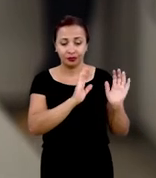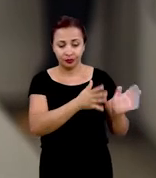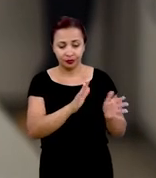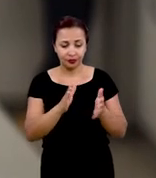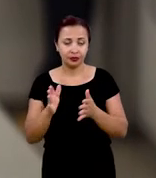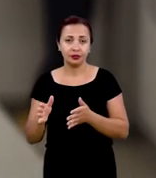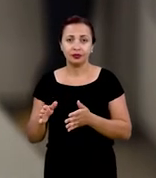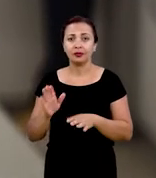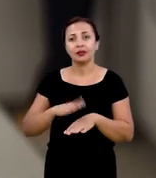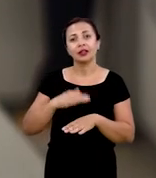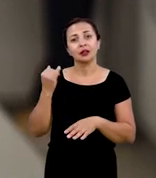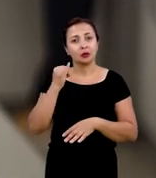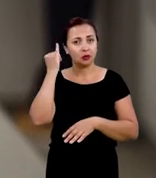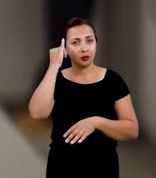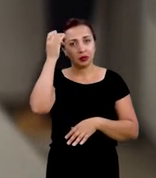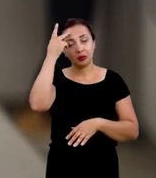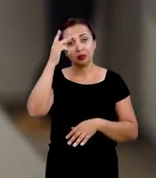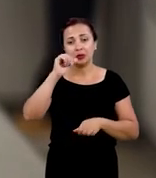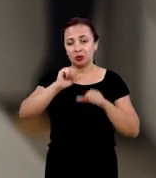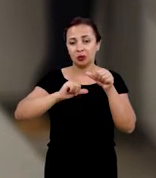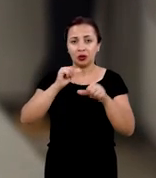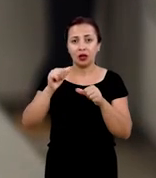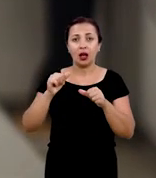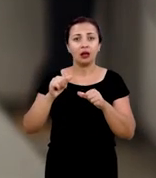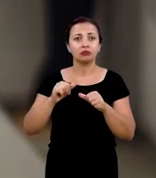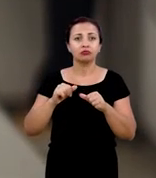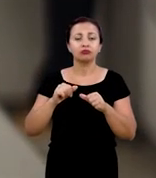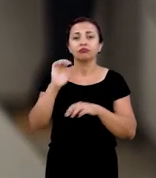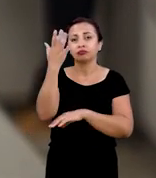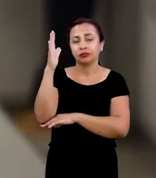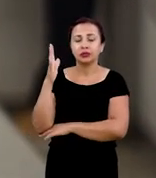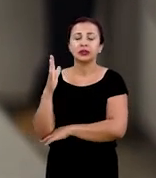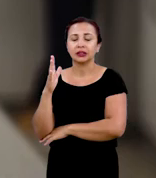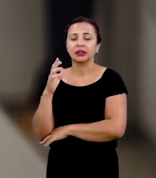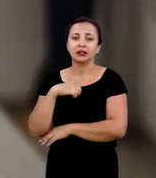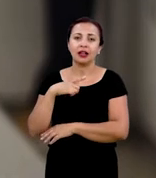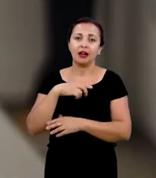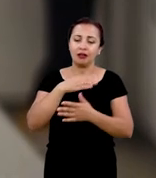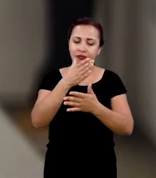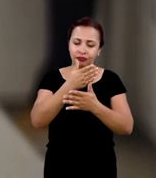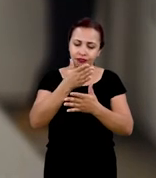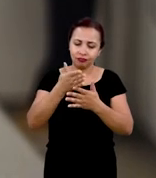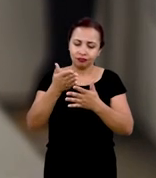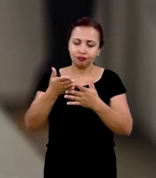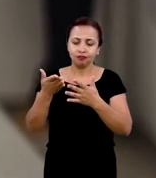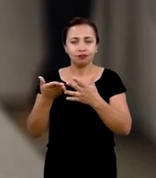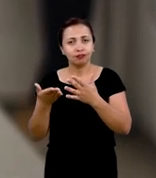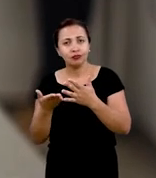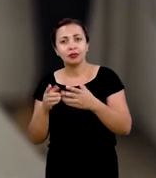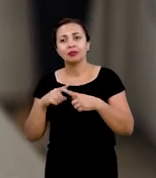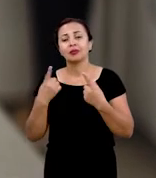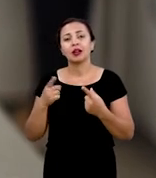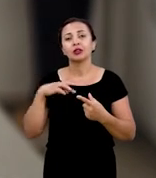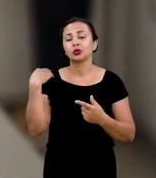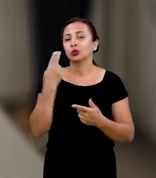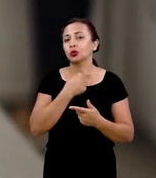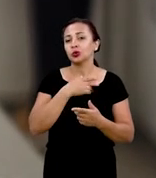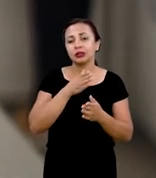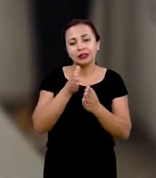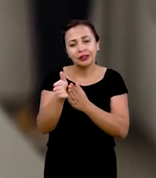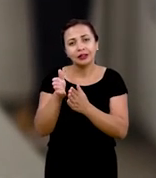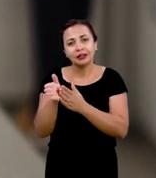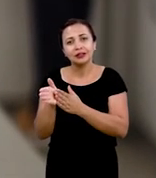para transformar uma planta num medicamento, na verdade, são várias etapas que são contempladas pelo processo, mas a gente